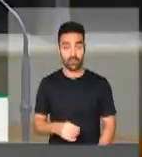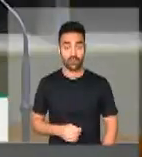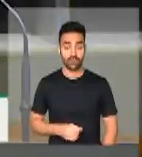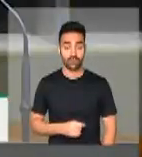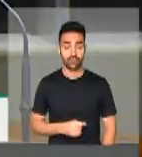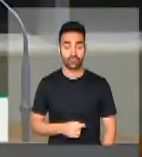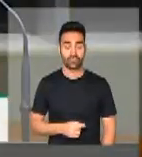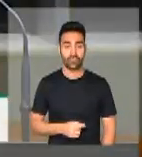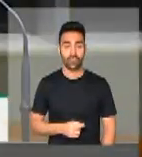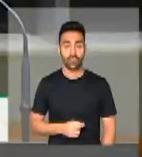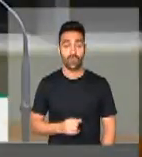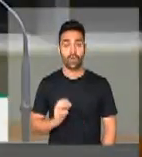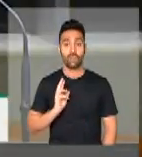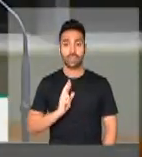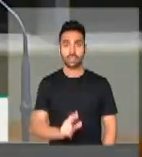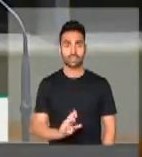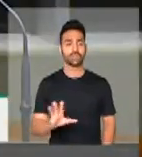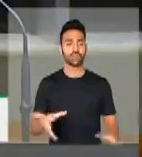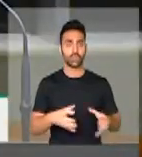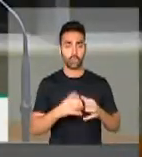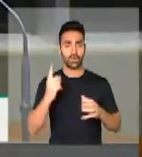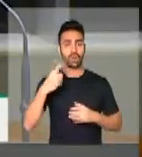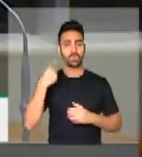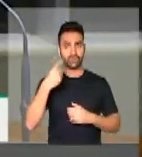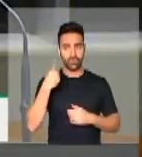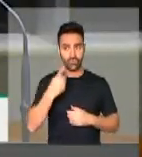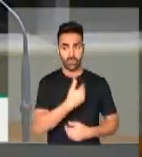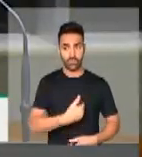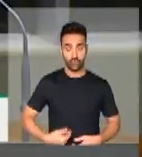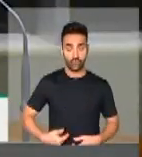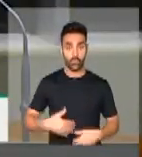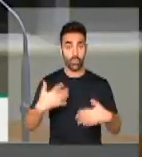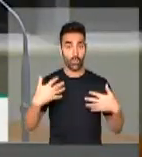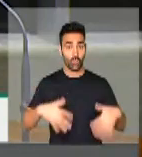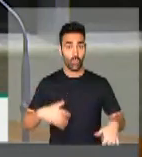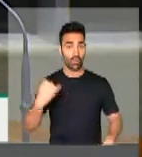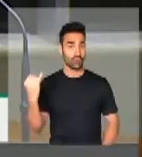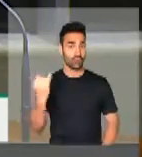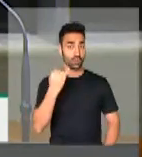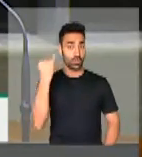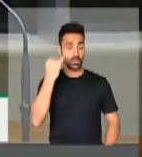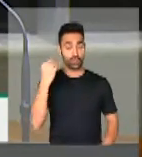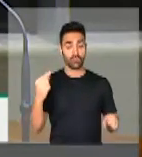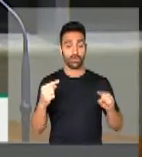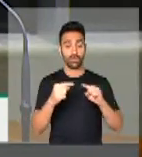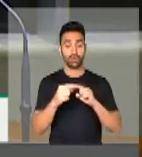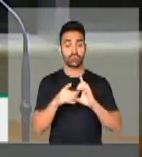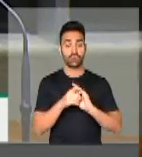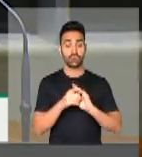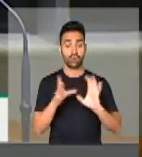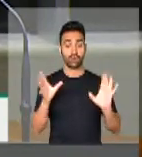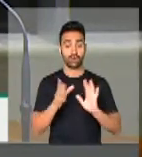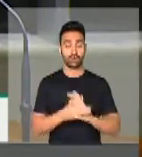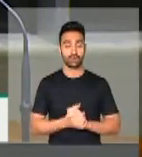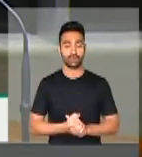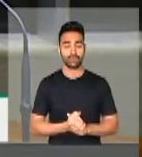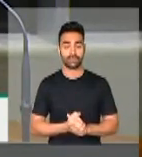representando essa categoria tão importante para a democracia e para a vida nacional.